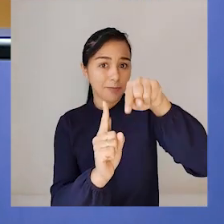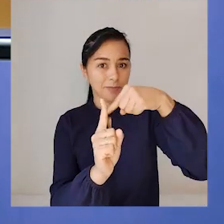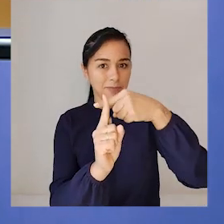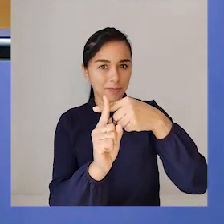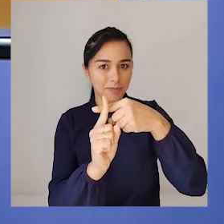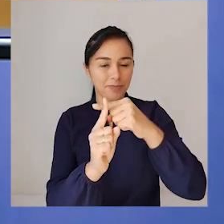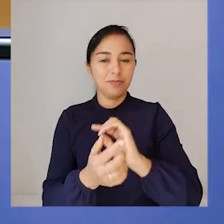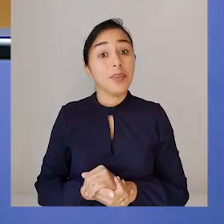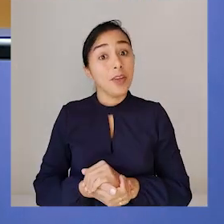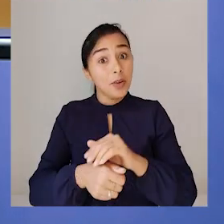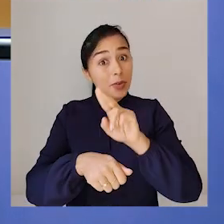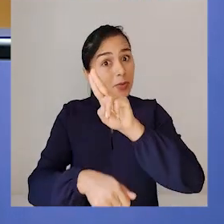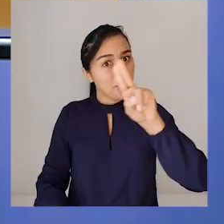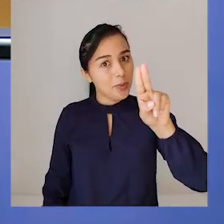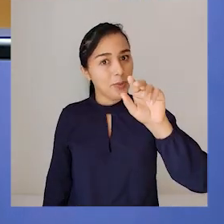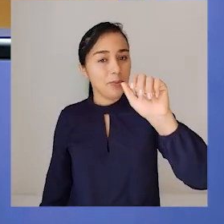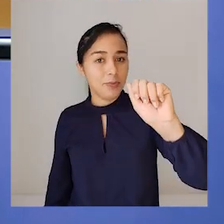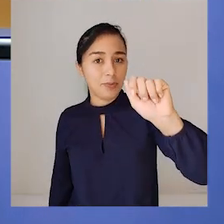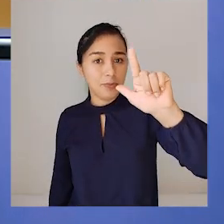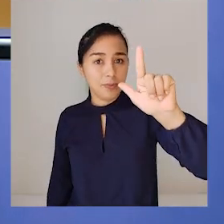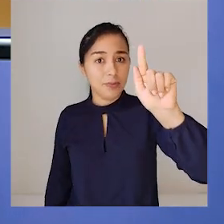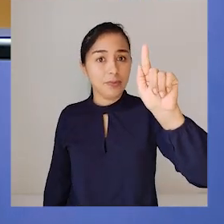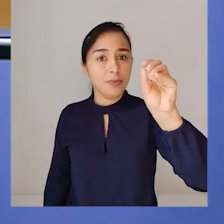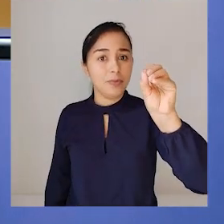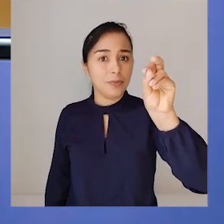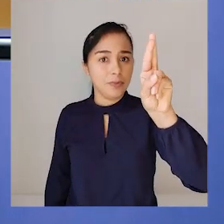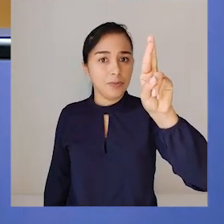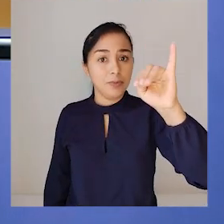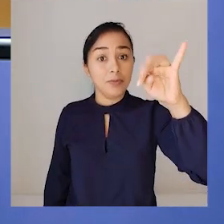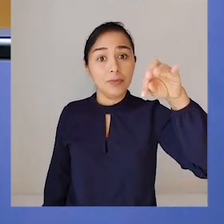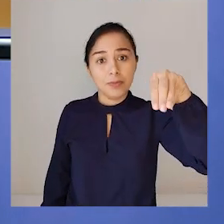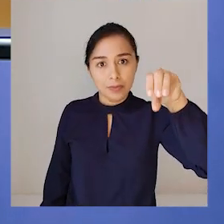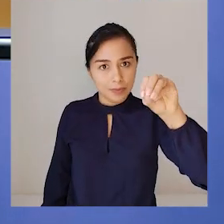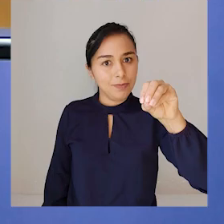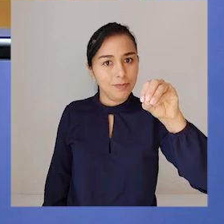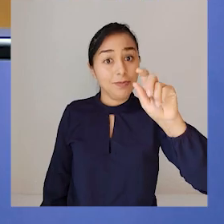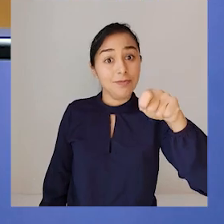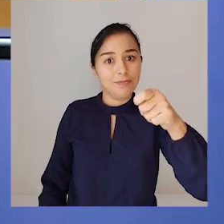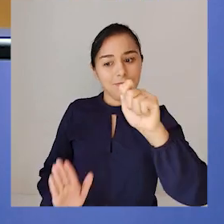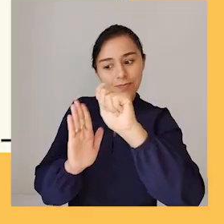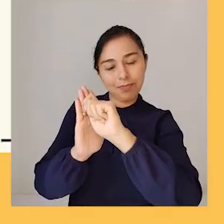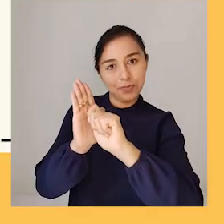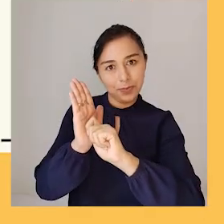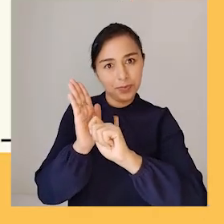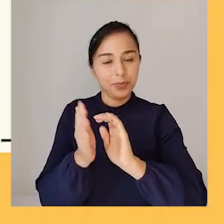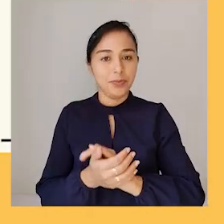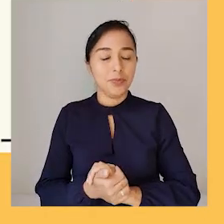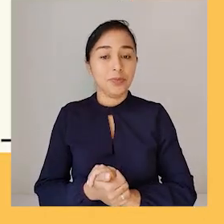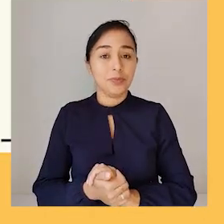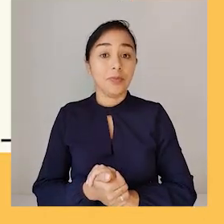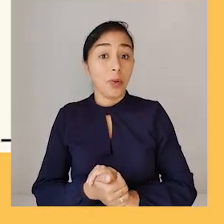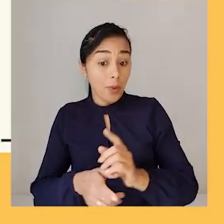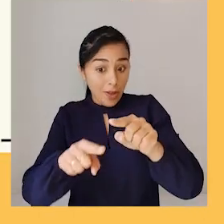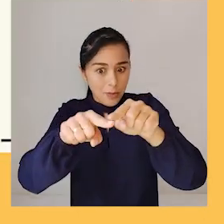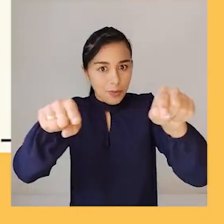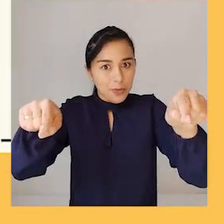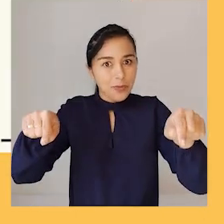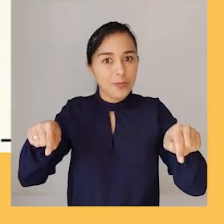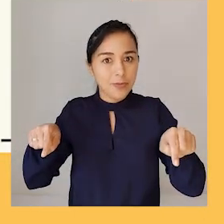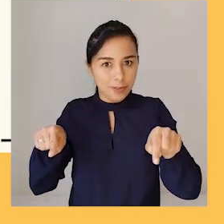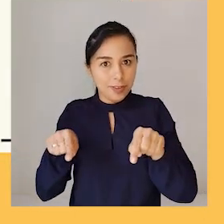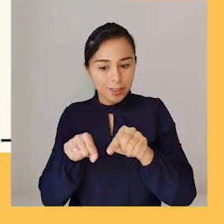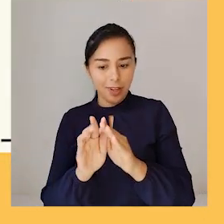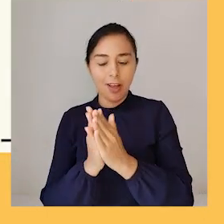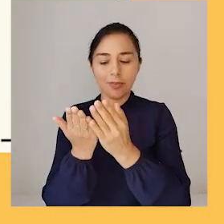de adição, que nós chamamos de algoritmo. Então vamos ao problema. Em uma sala de leitura